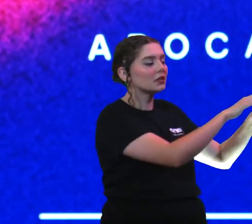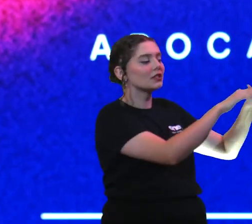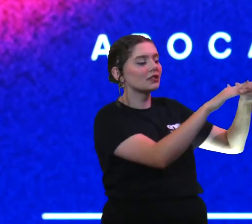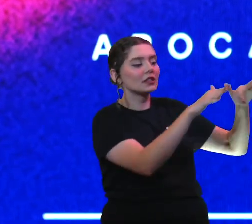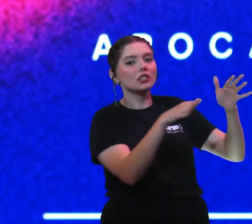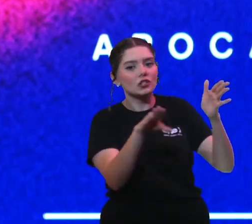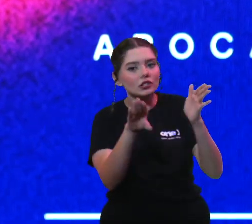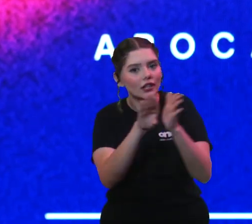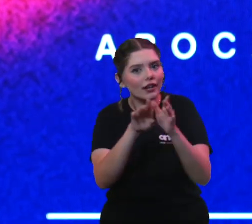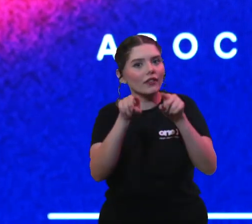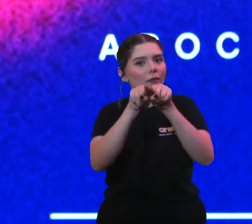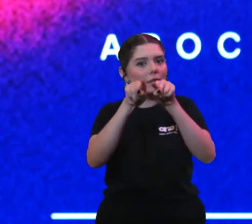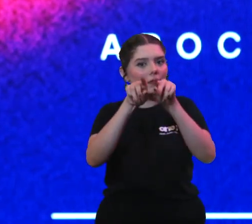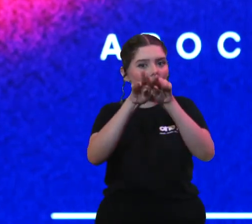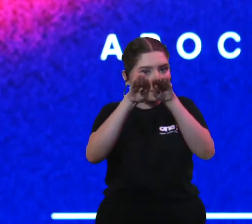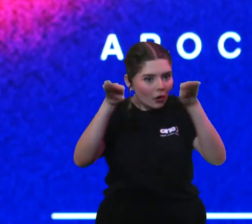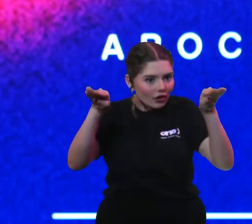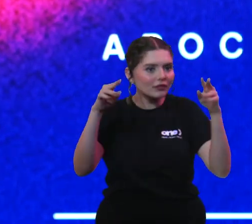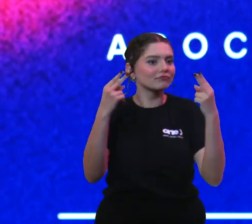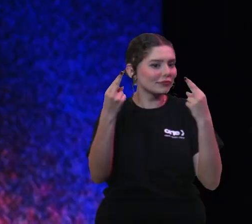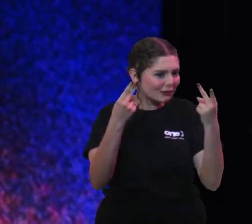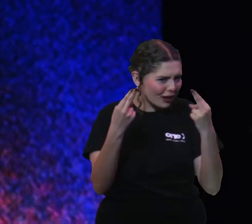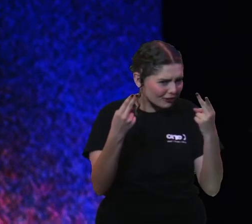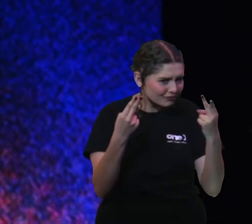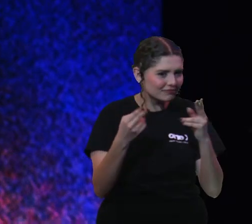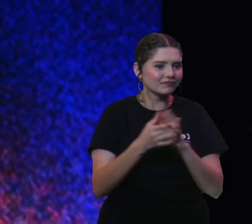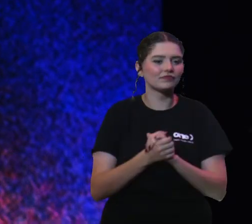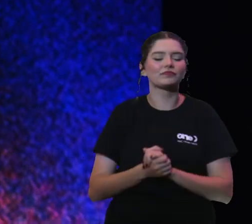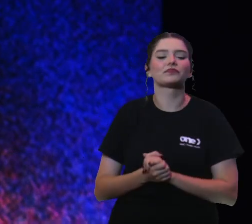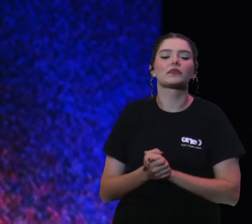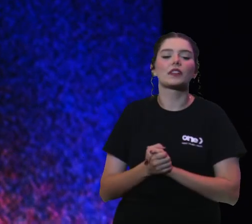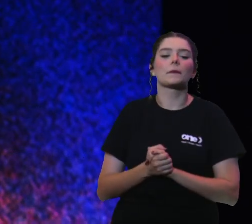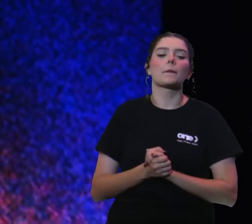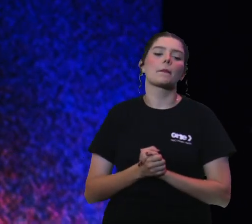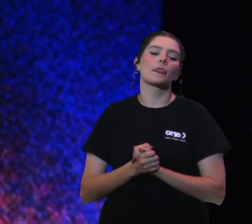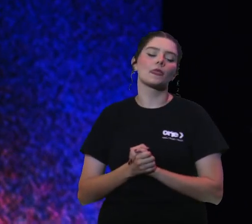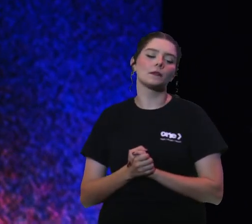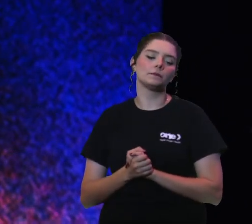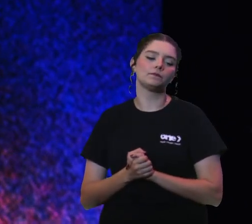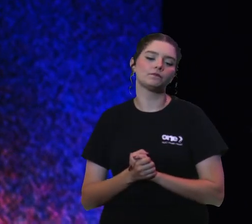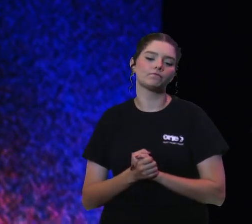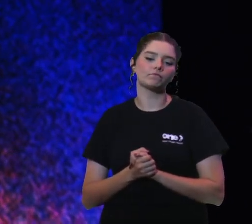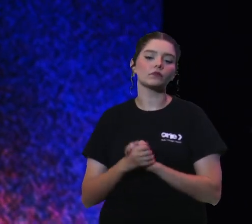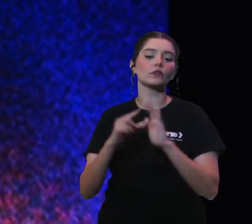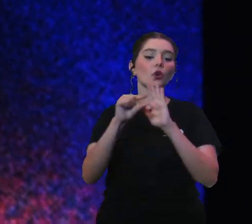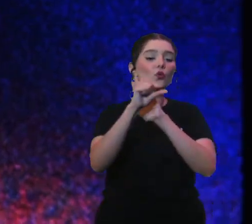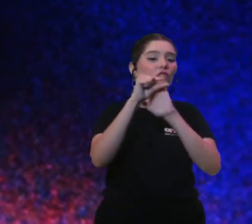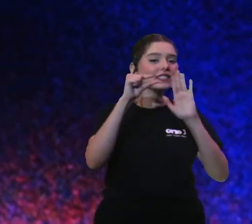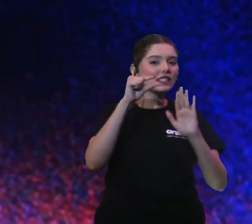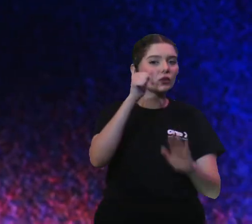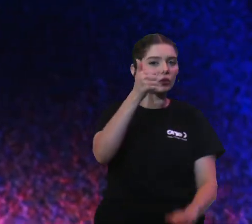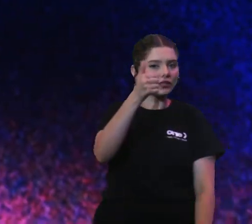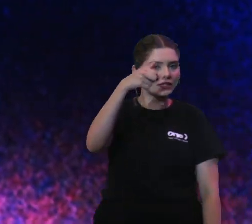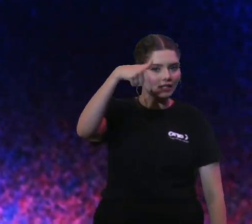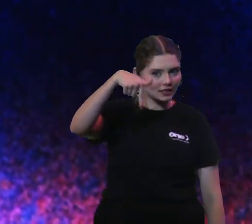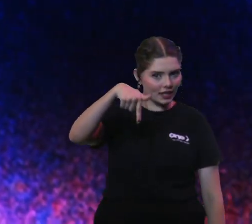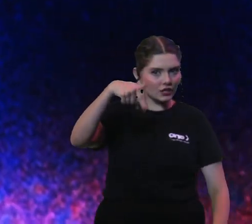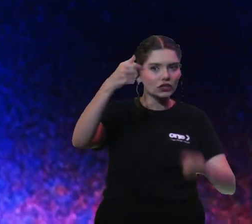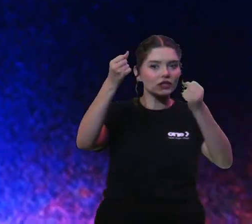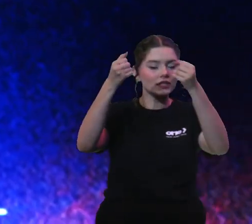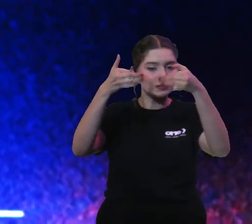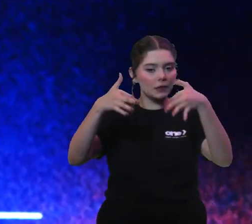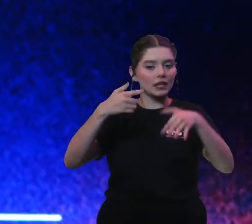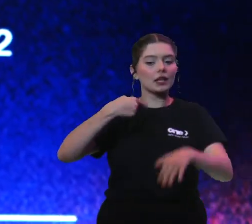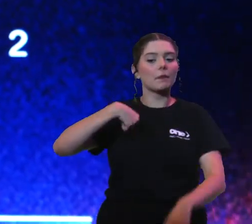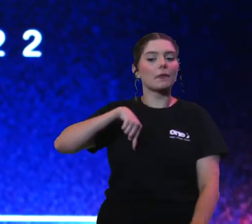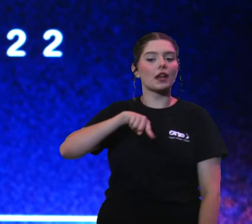isso, muitas vezes, quando enriquecemos muito, deixamos de depender do Senhor. O versículo 17 é muito interessante,